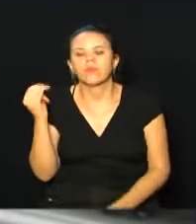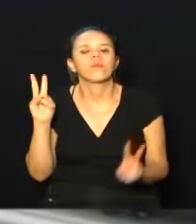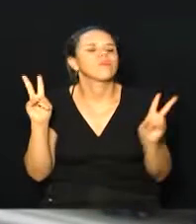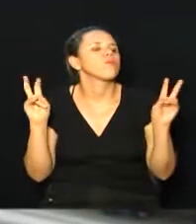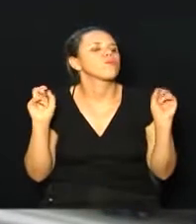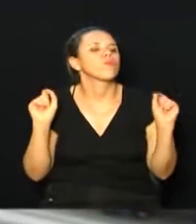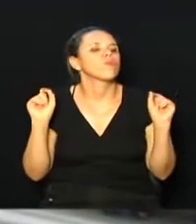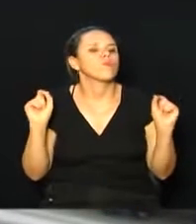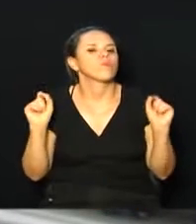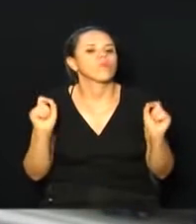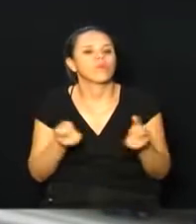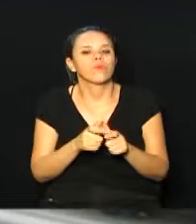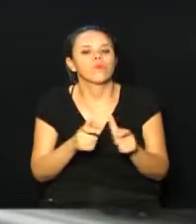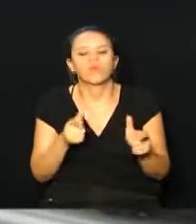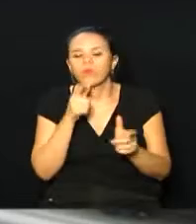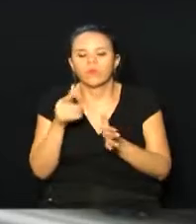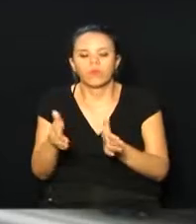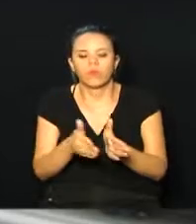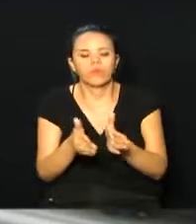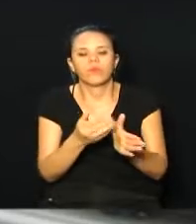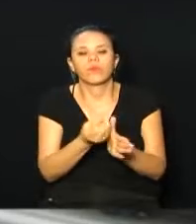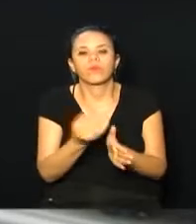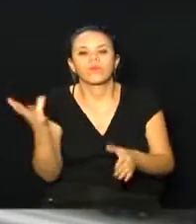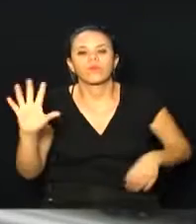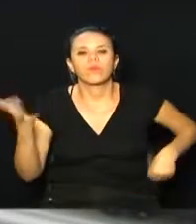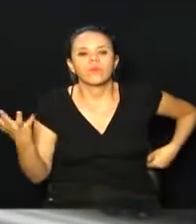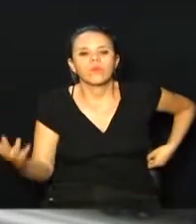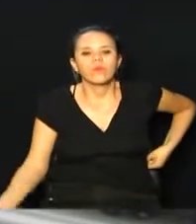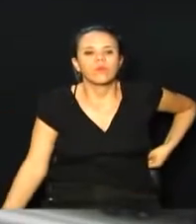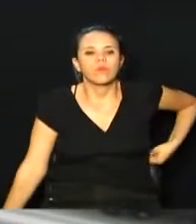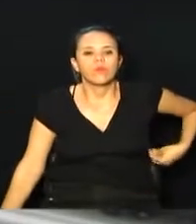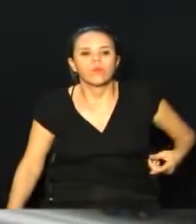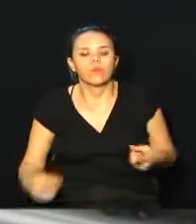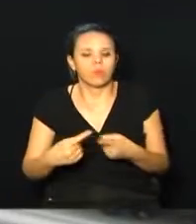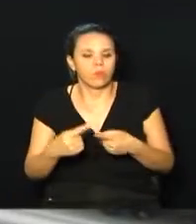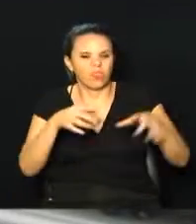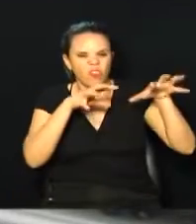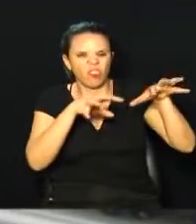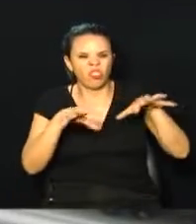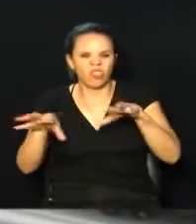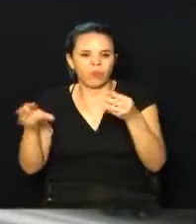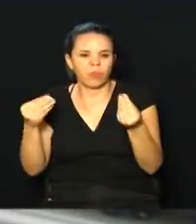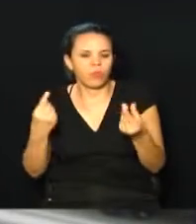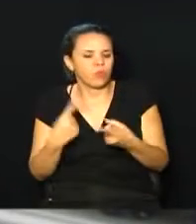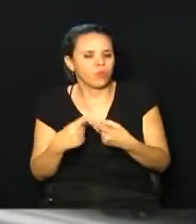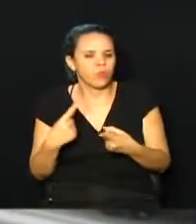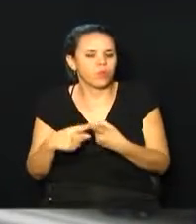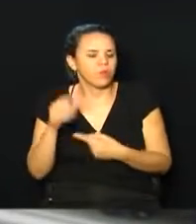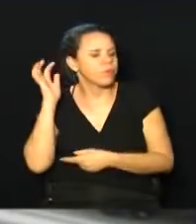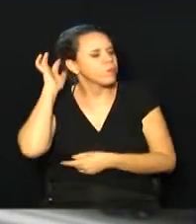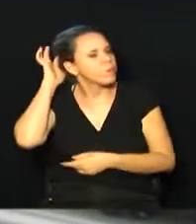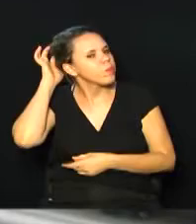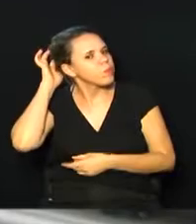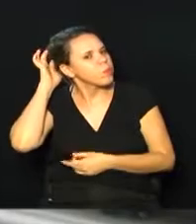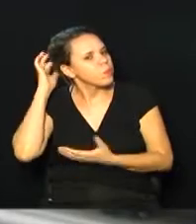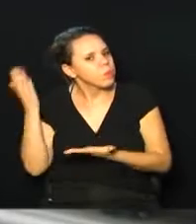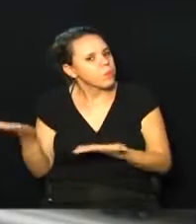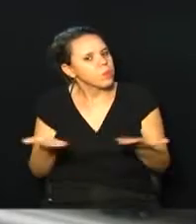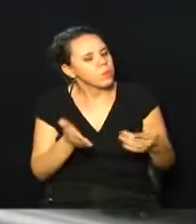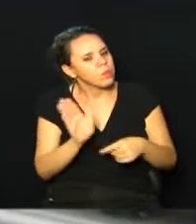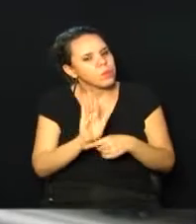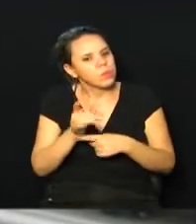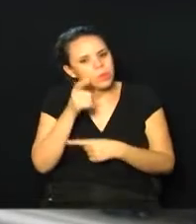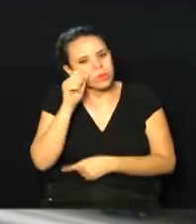respeito do índice pluviométrico. O que está acontecendo? Por que está chovendo tanto? E a gente recebeu aqui um vídeo